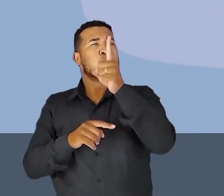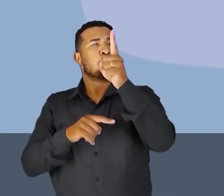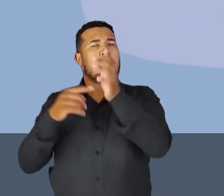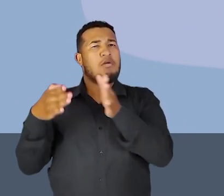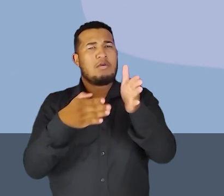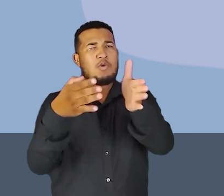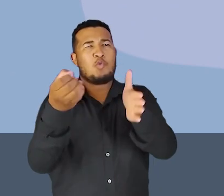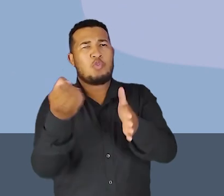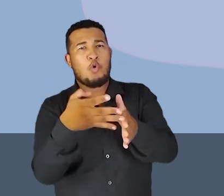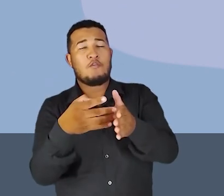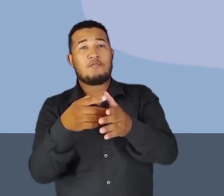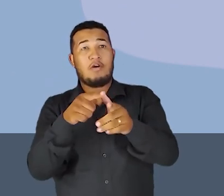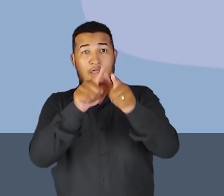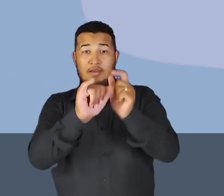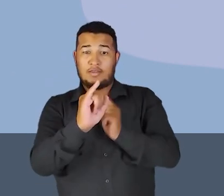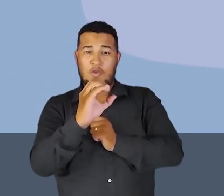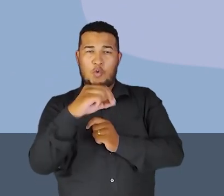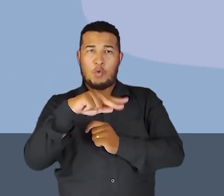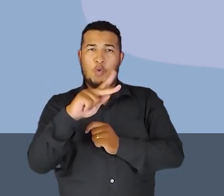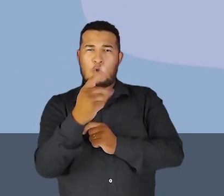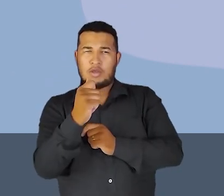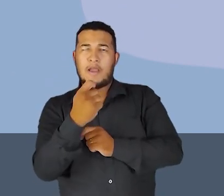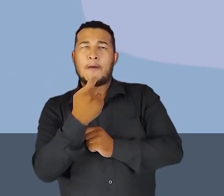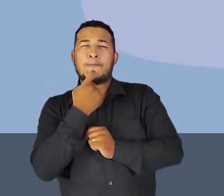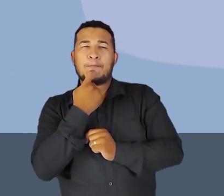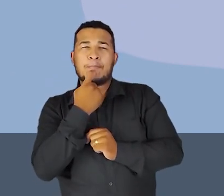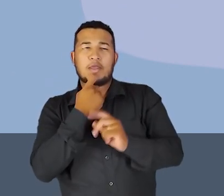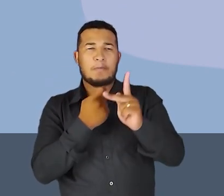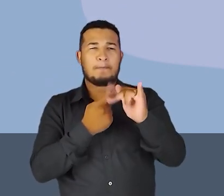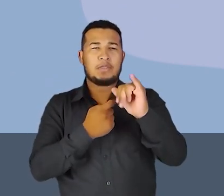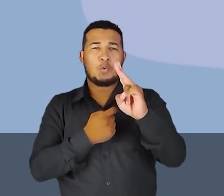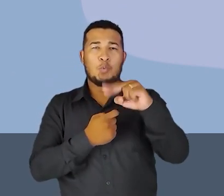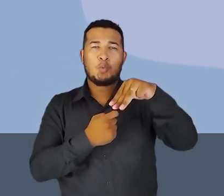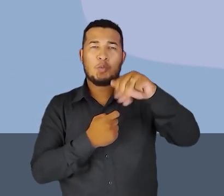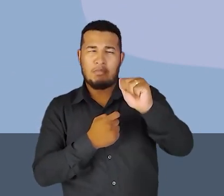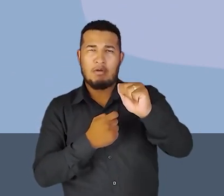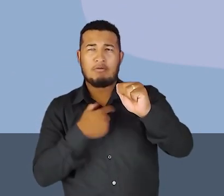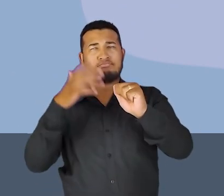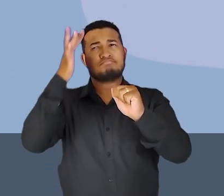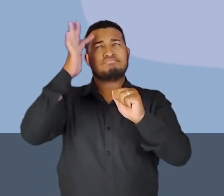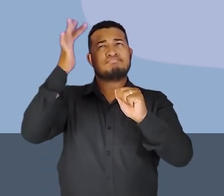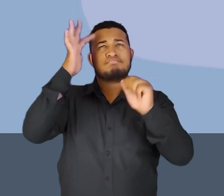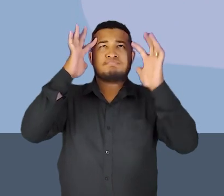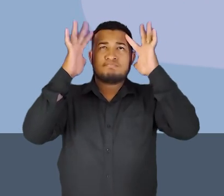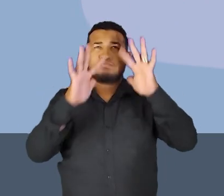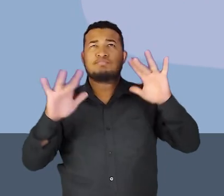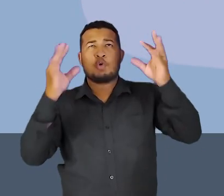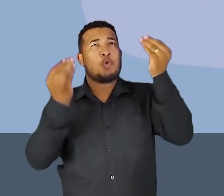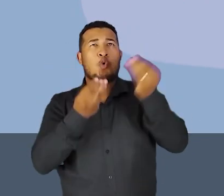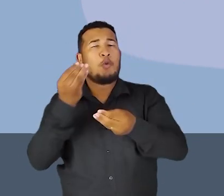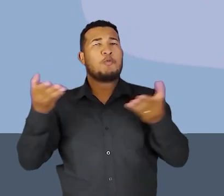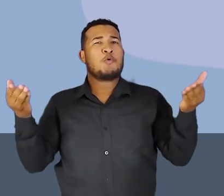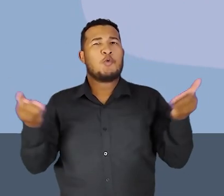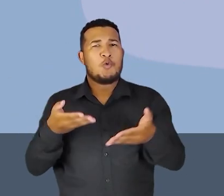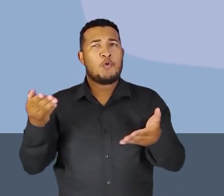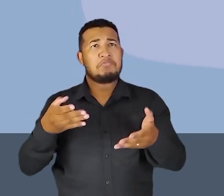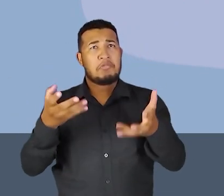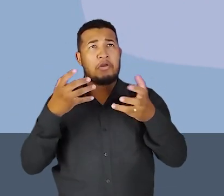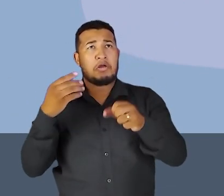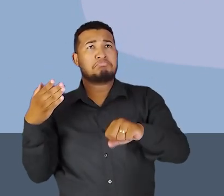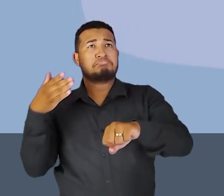Novo, em Iconha, perto de Piúma. Eu pensava em Iconha tão vagamente como hoje penso em ir